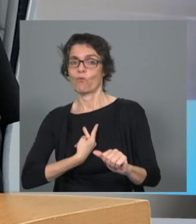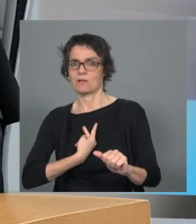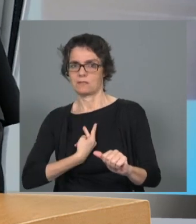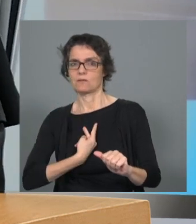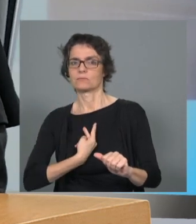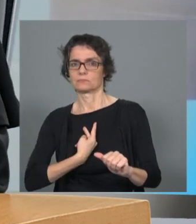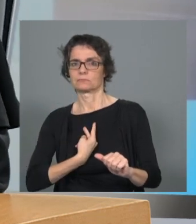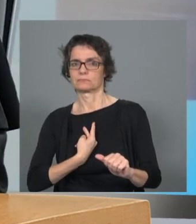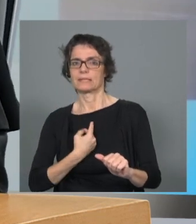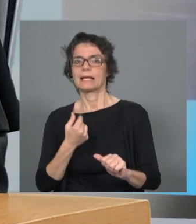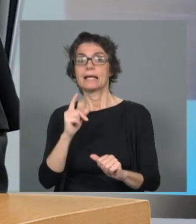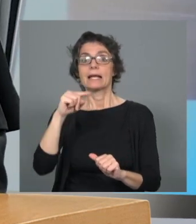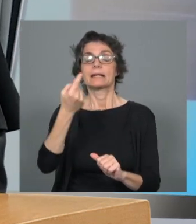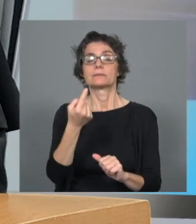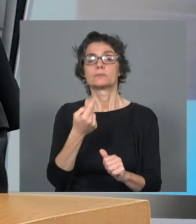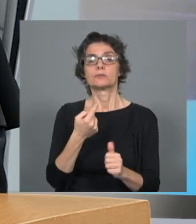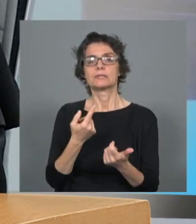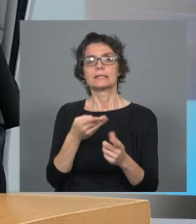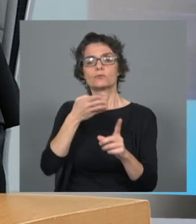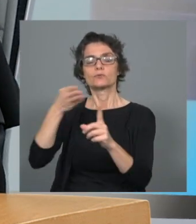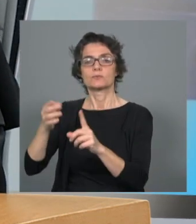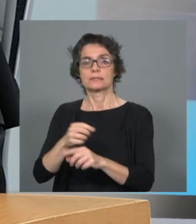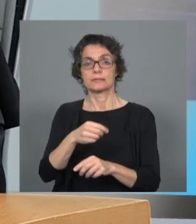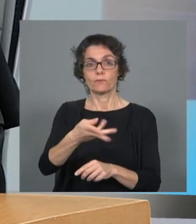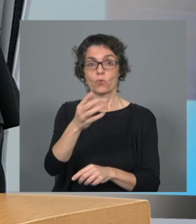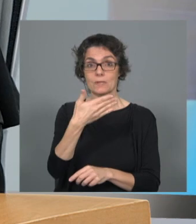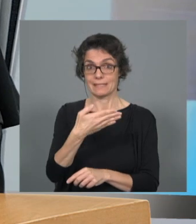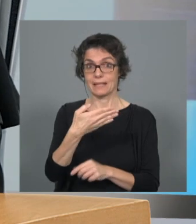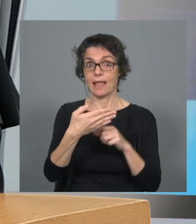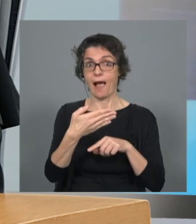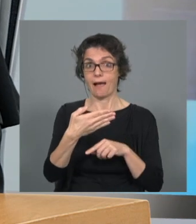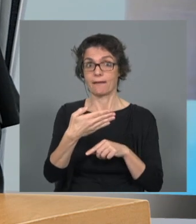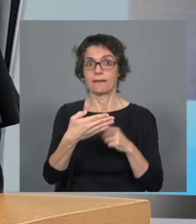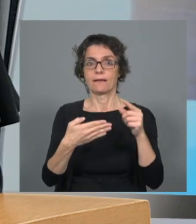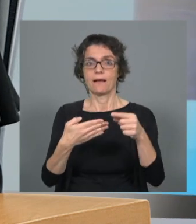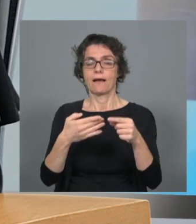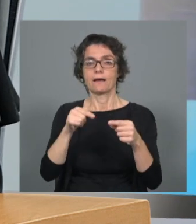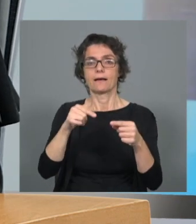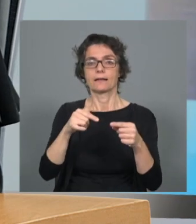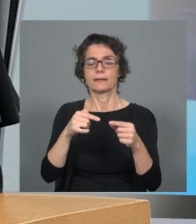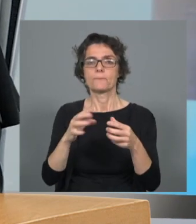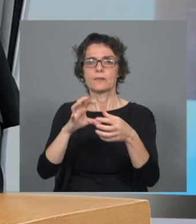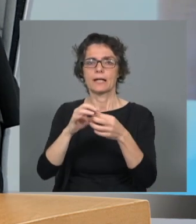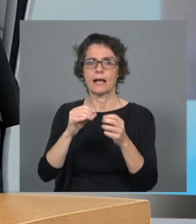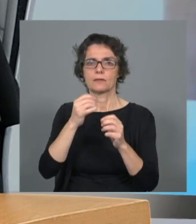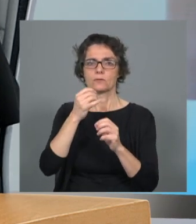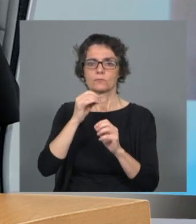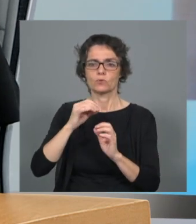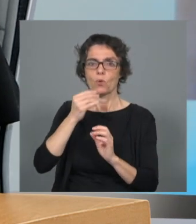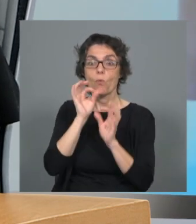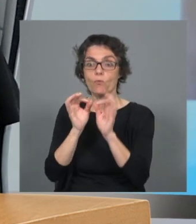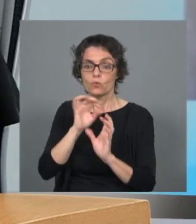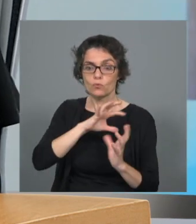lançou estes 7 objetivos concretos, ligados ao clamor da terra,